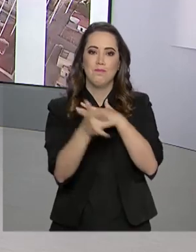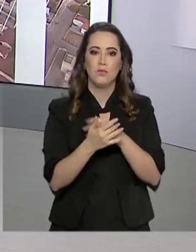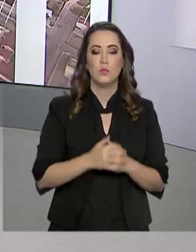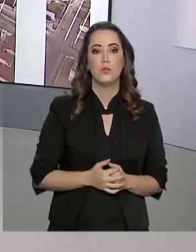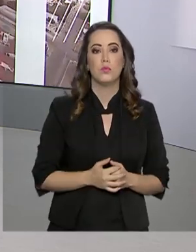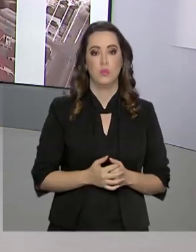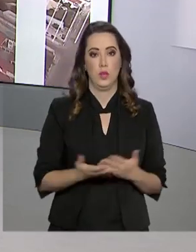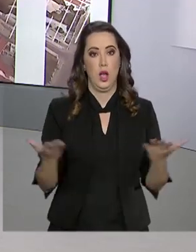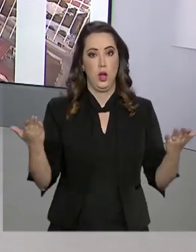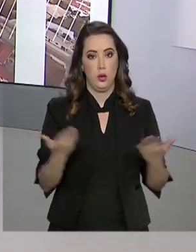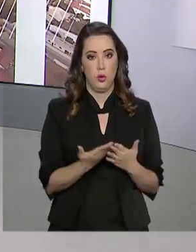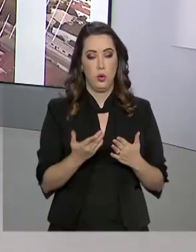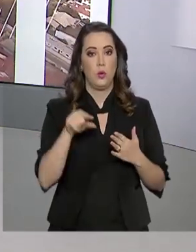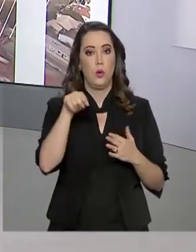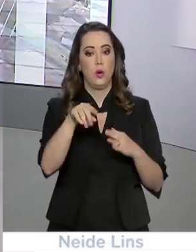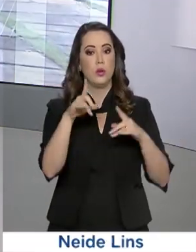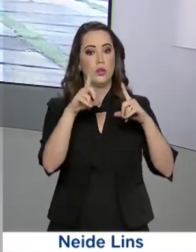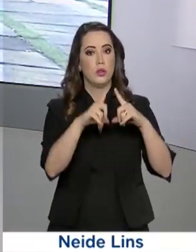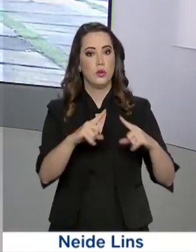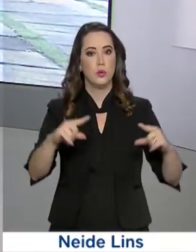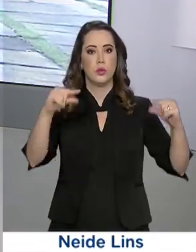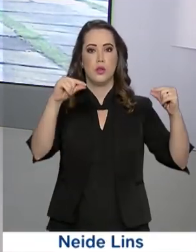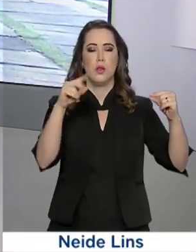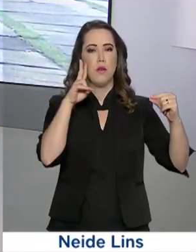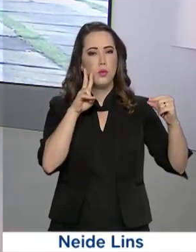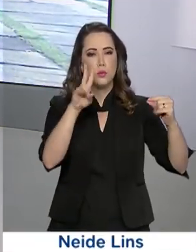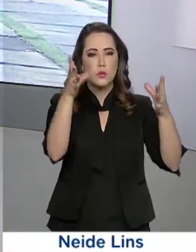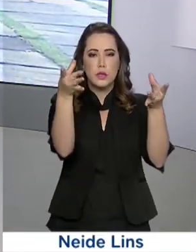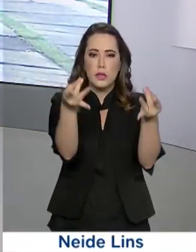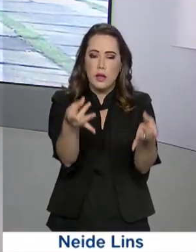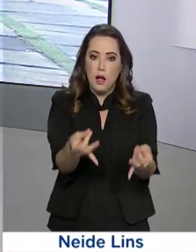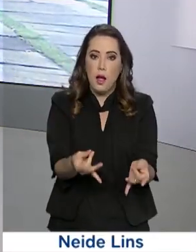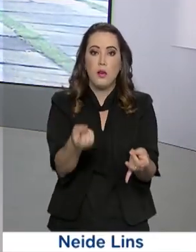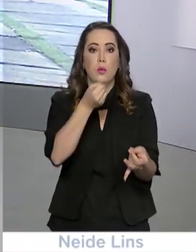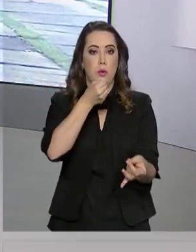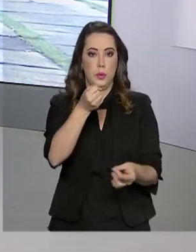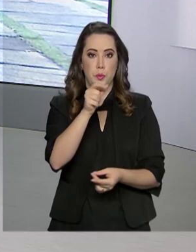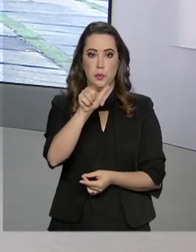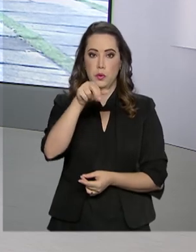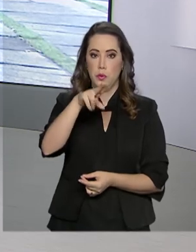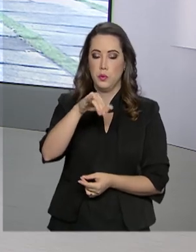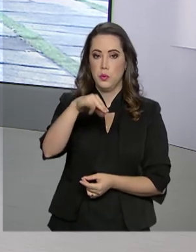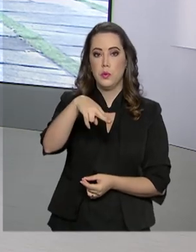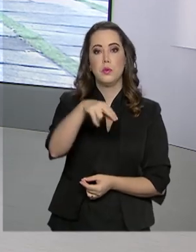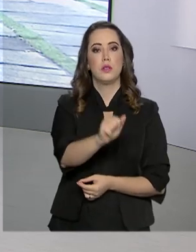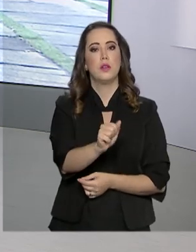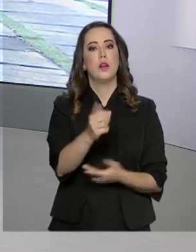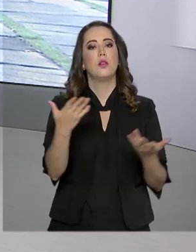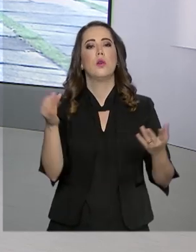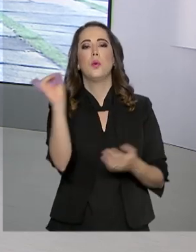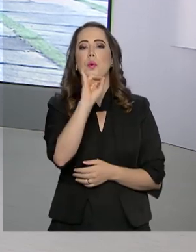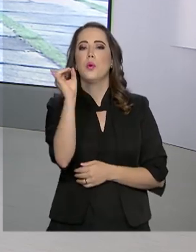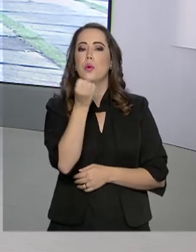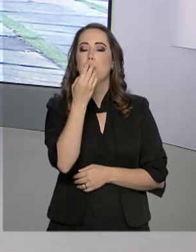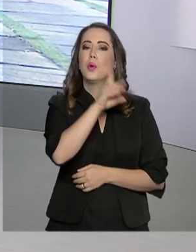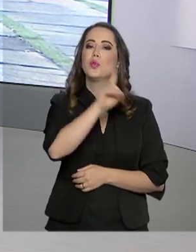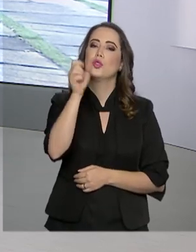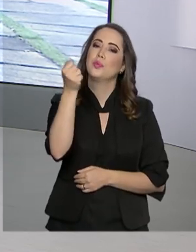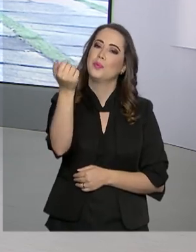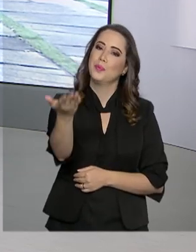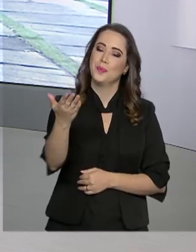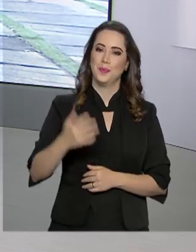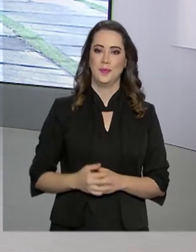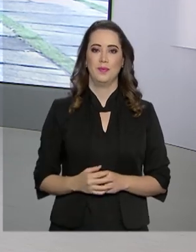e nós vamos direto ao palácio da alvorada saber as informações direto com a repórter luciana collares de holanda ou pelo bom dia pra